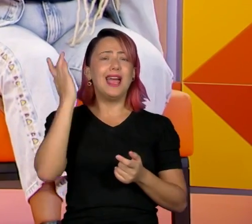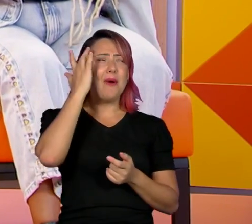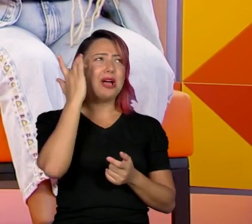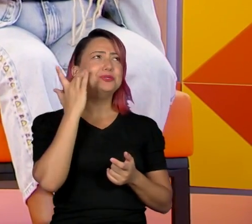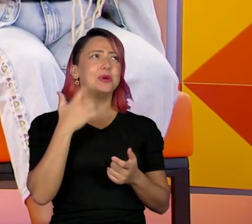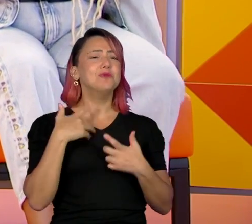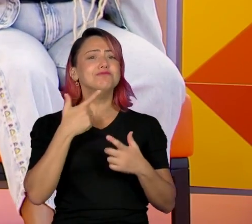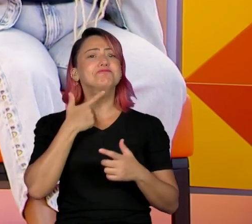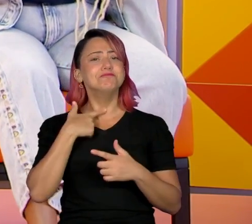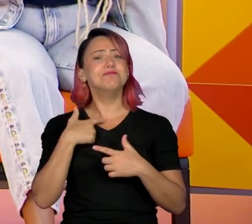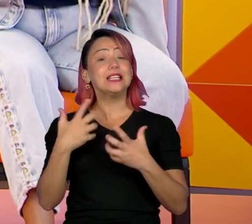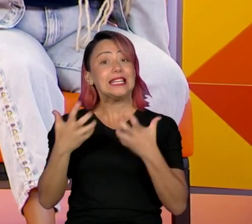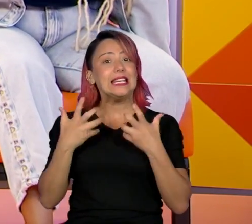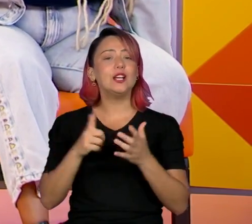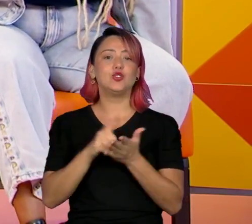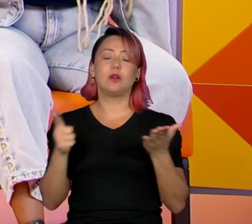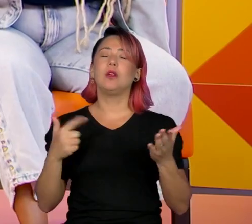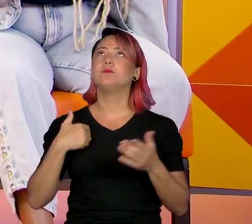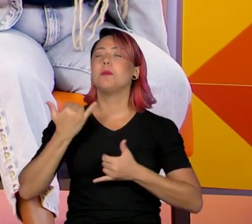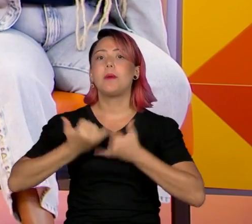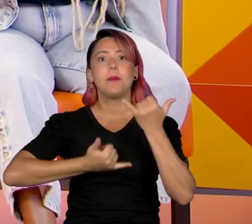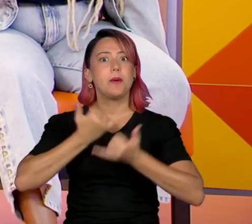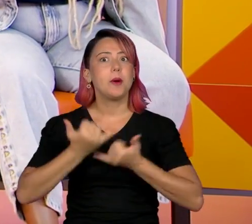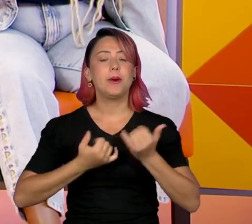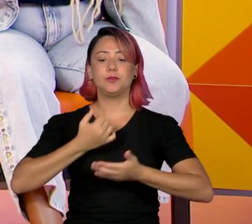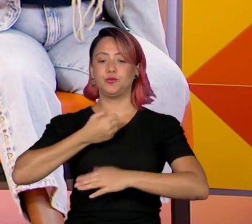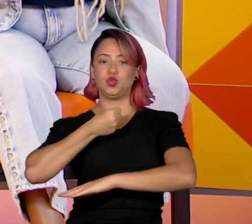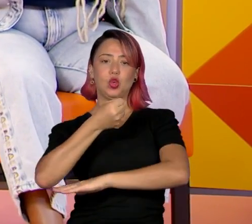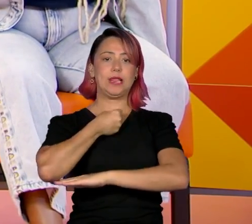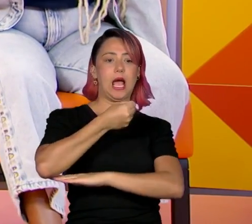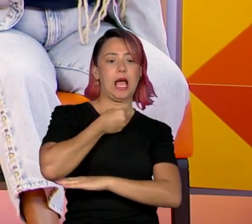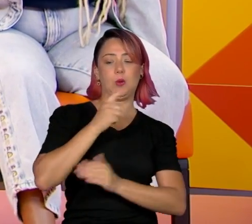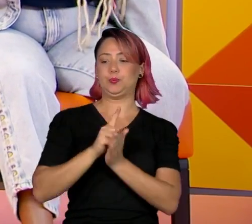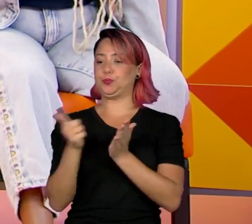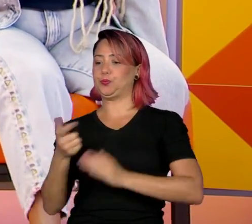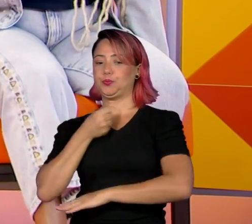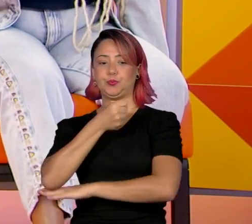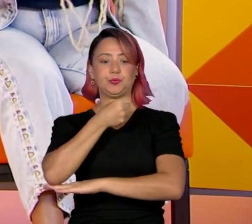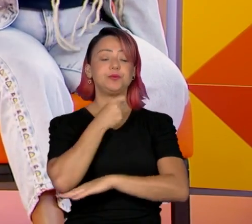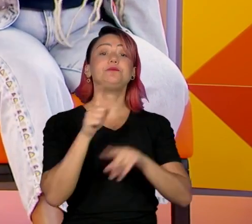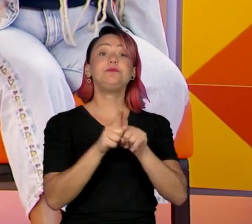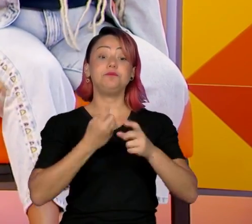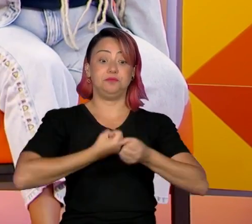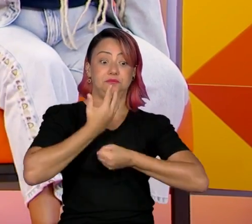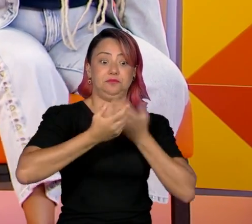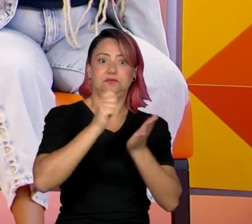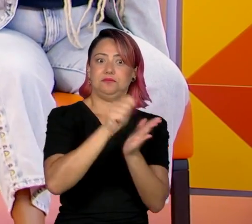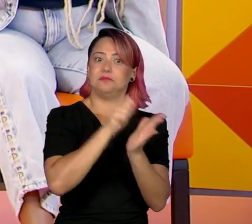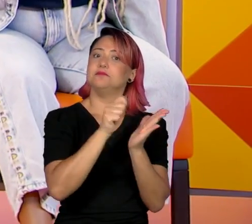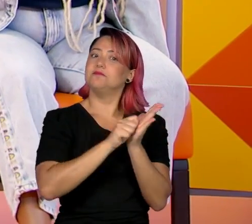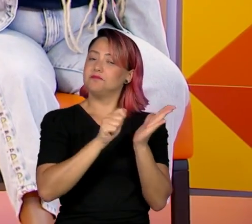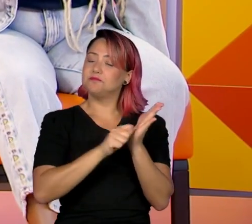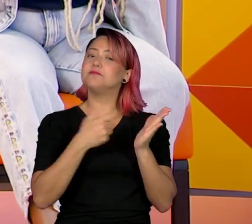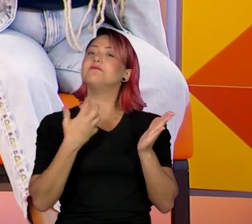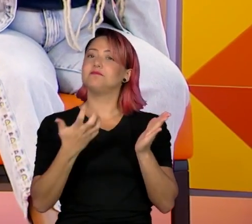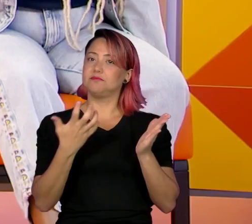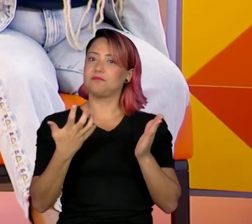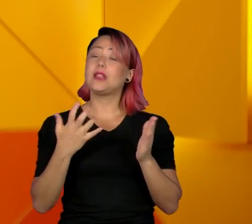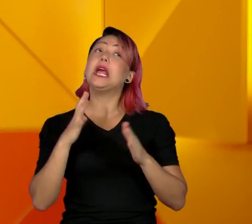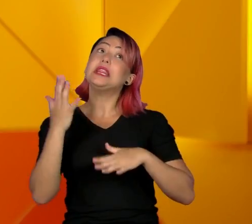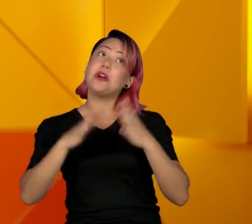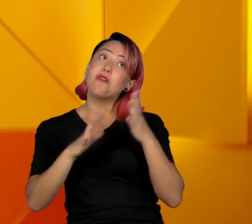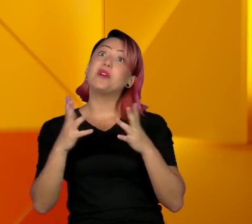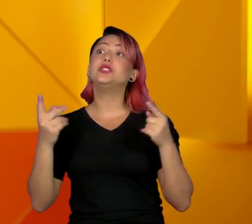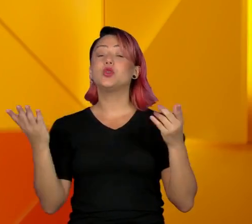jornalista. Acho que eu brincava muito disso também, de ser jornalista. Em algum momento quis ser escritora. Talvez a composição venha